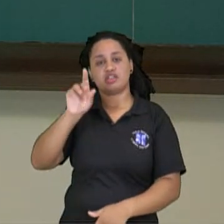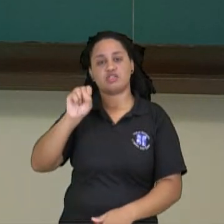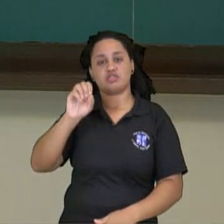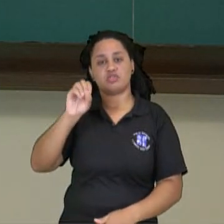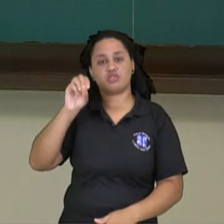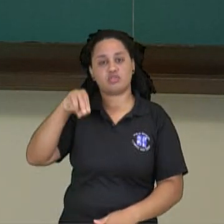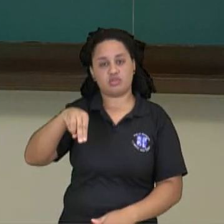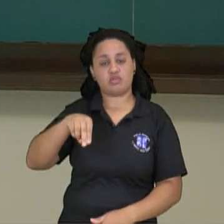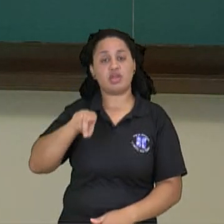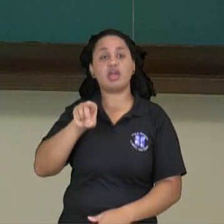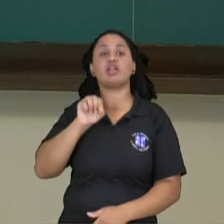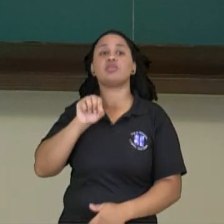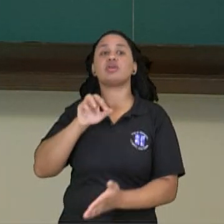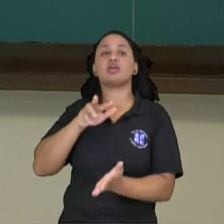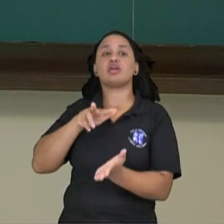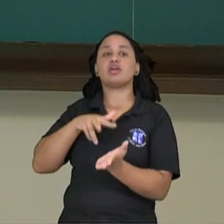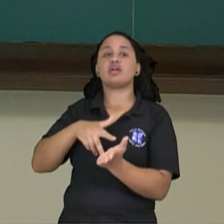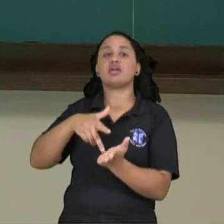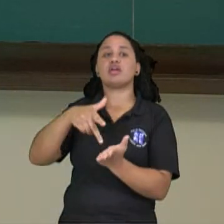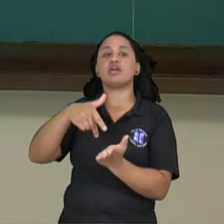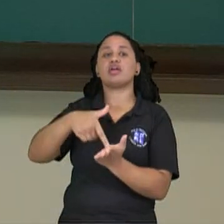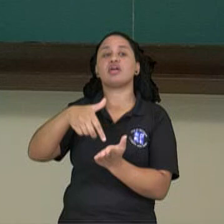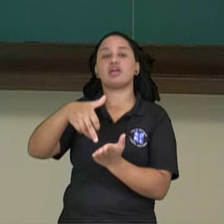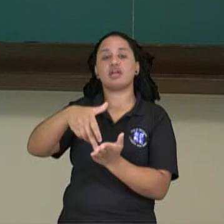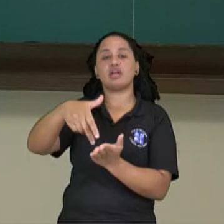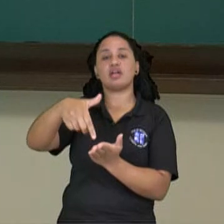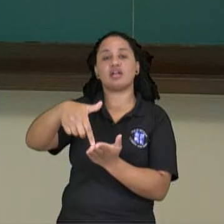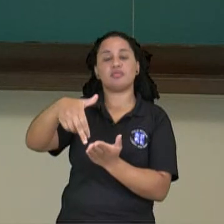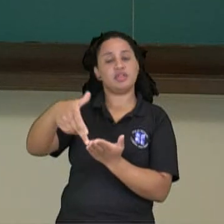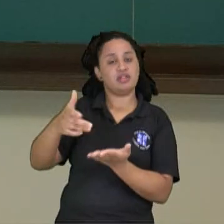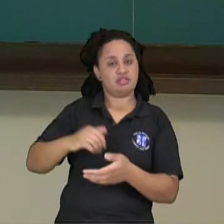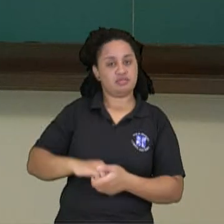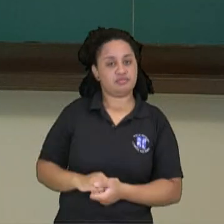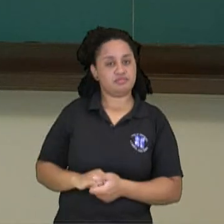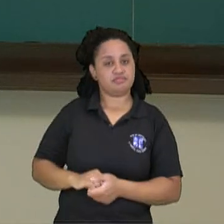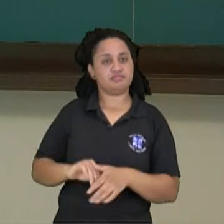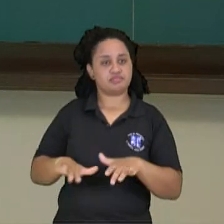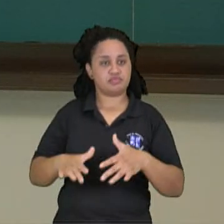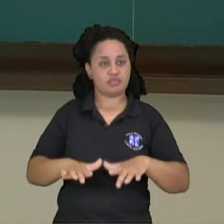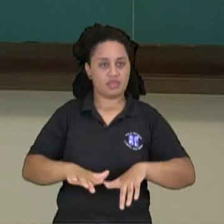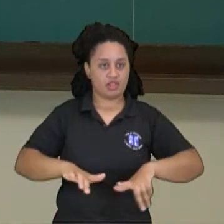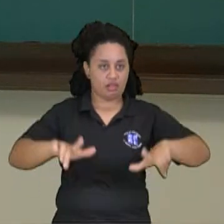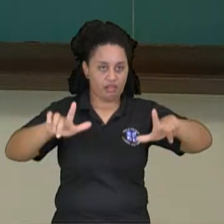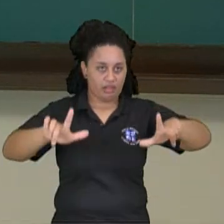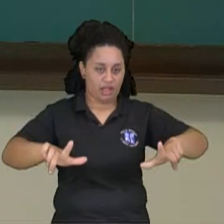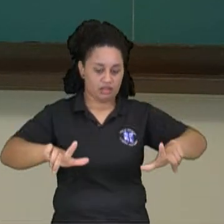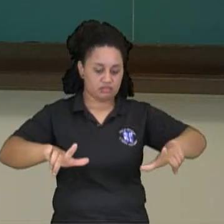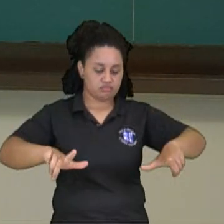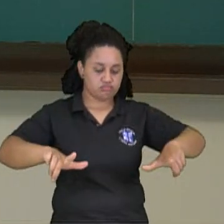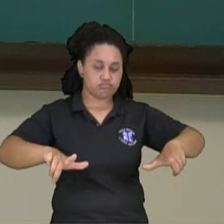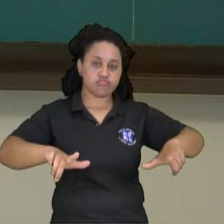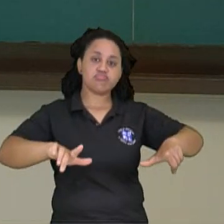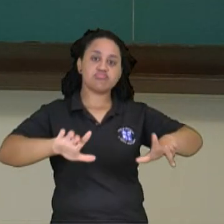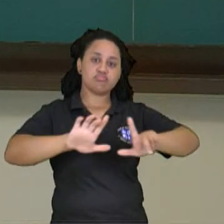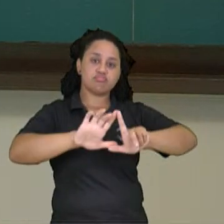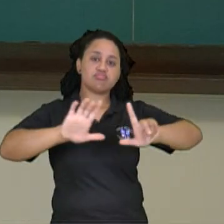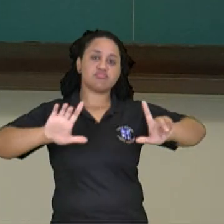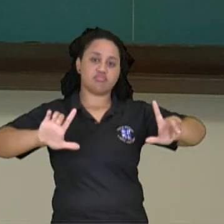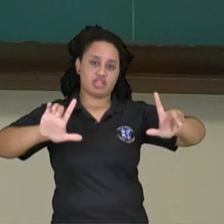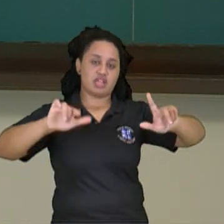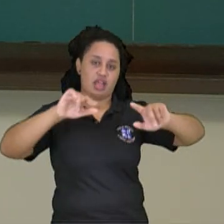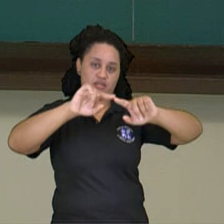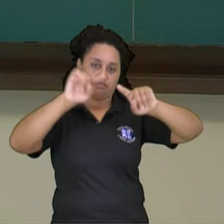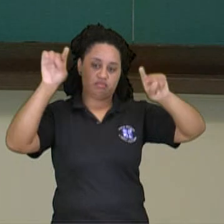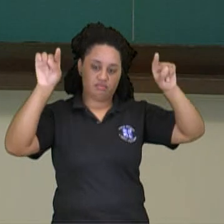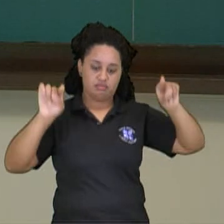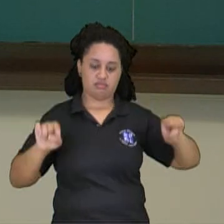está caminhando sobre a sua obra. Então, ele coloca a tela, o espaço